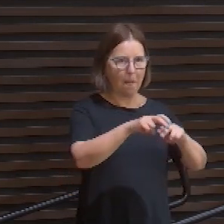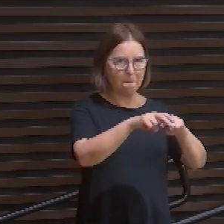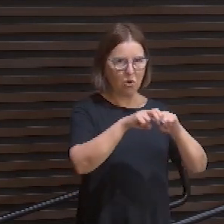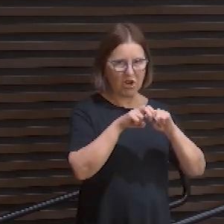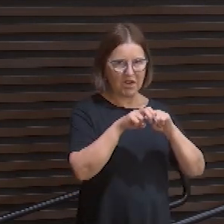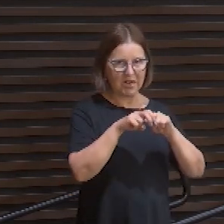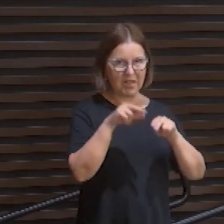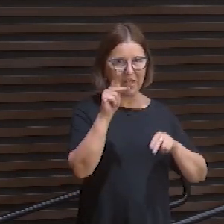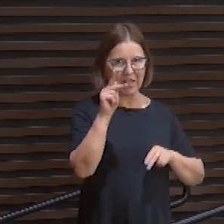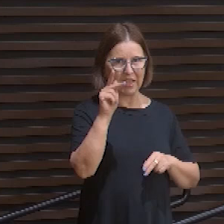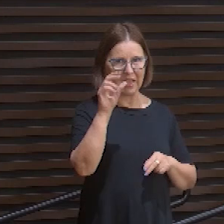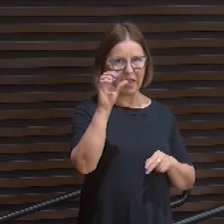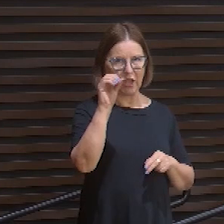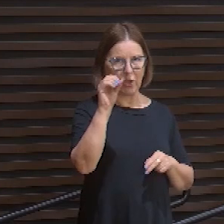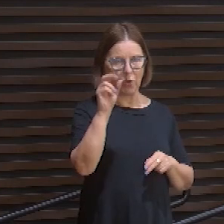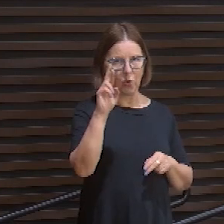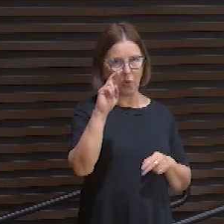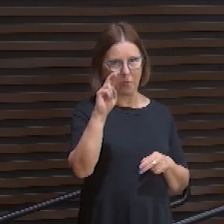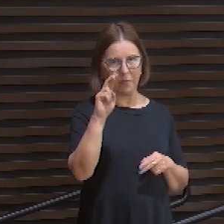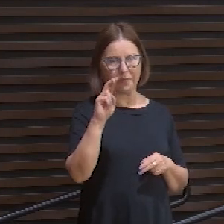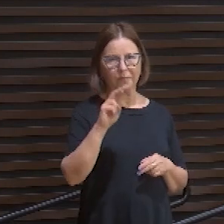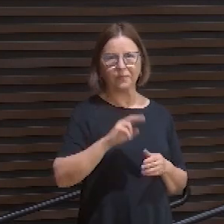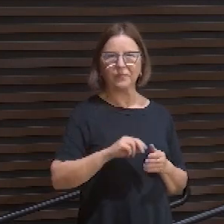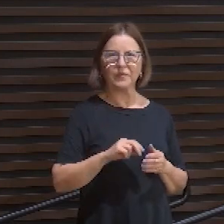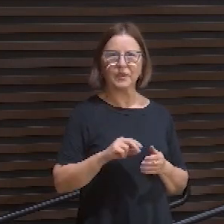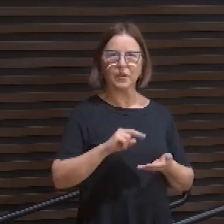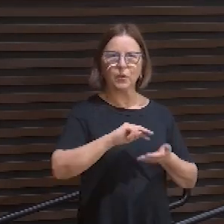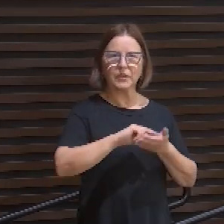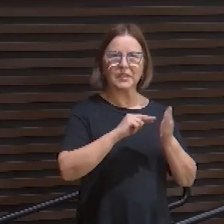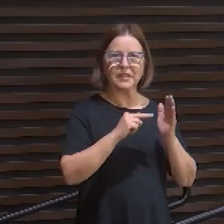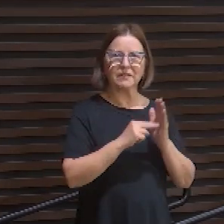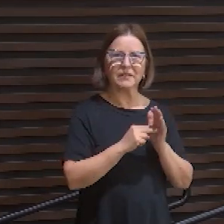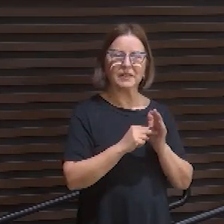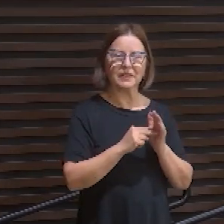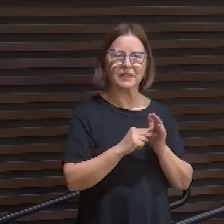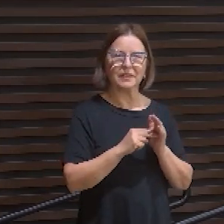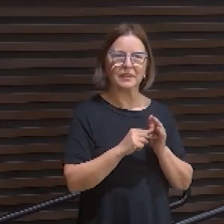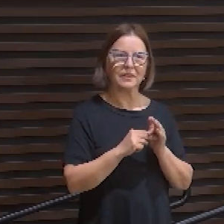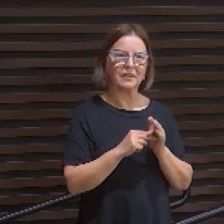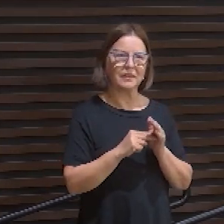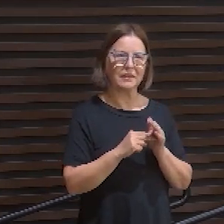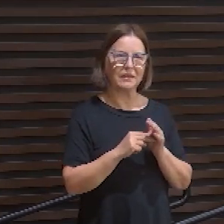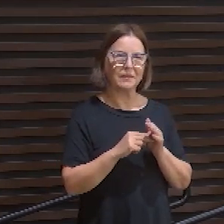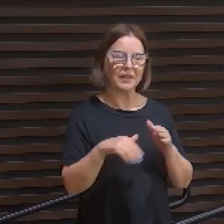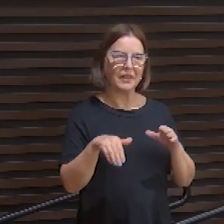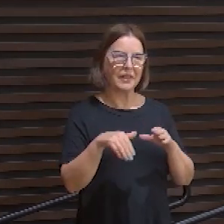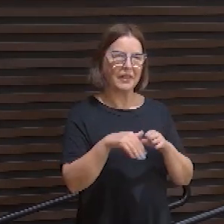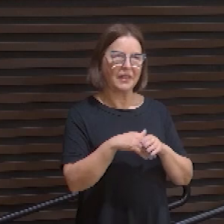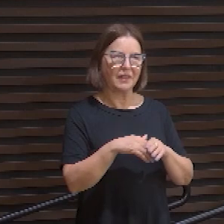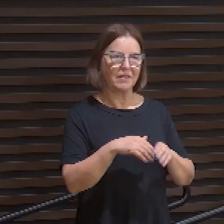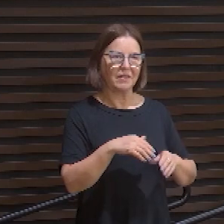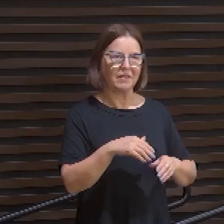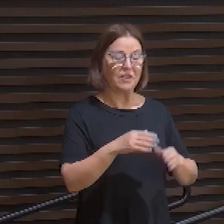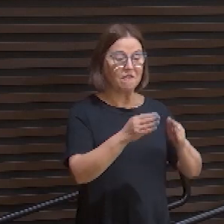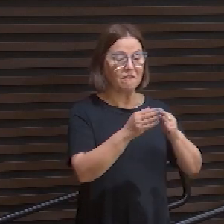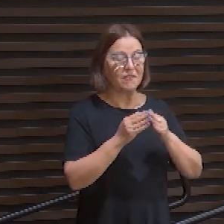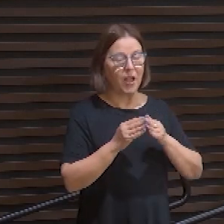aqui, o sentido dela é em benefício de,